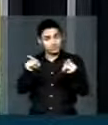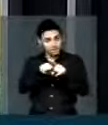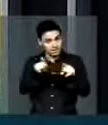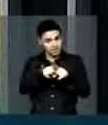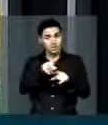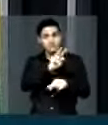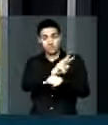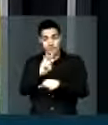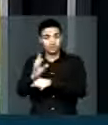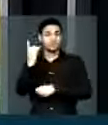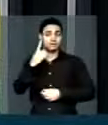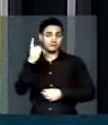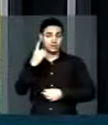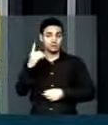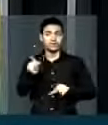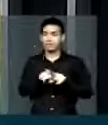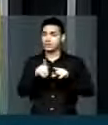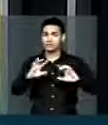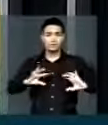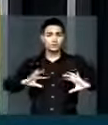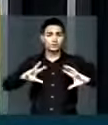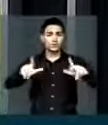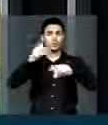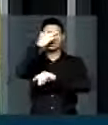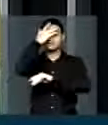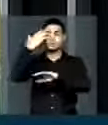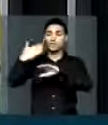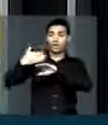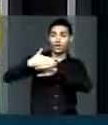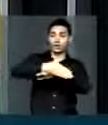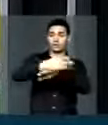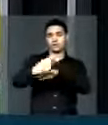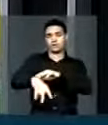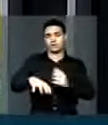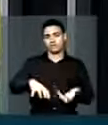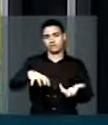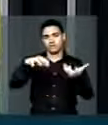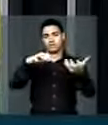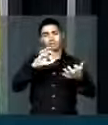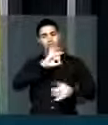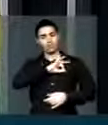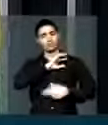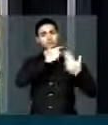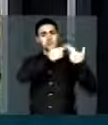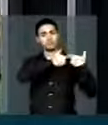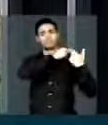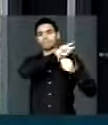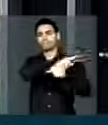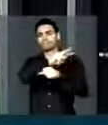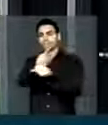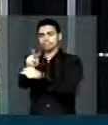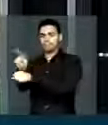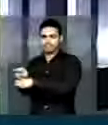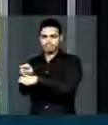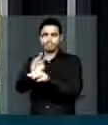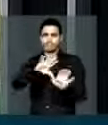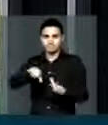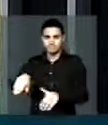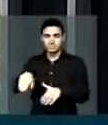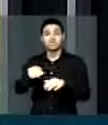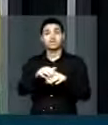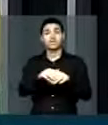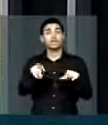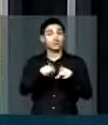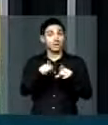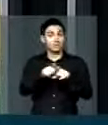importante, de todos aqueles que frequentam esse espaço democrático. Além disso,